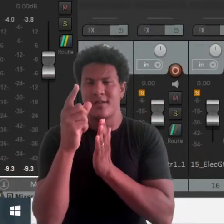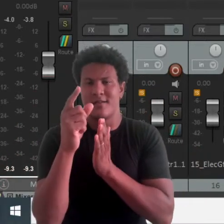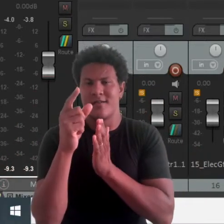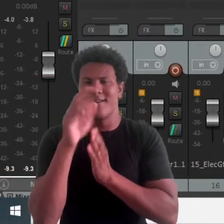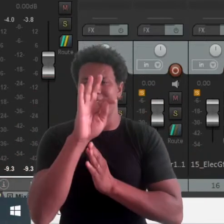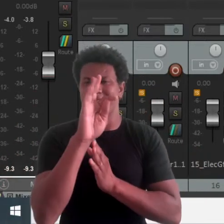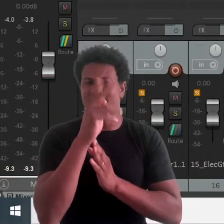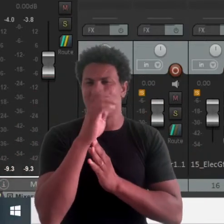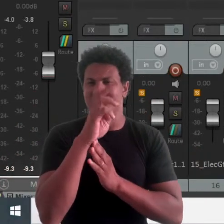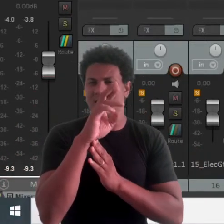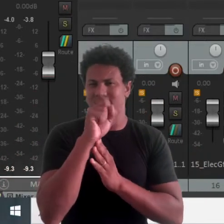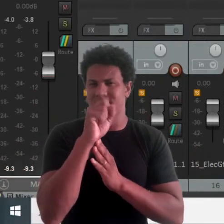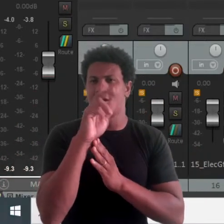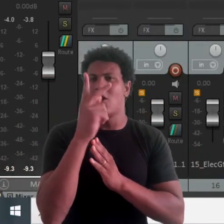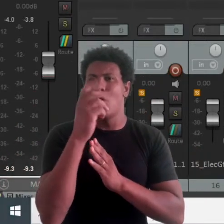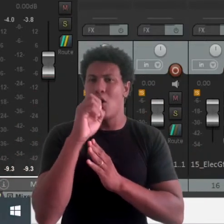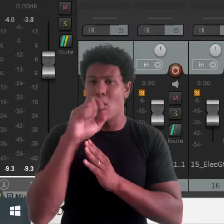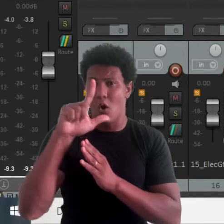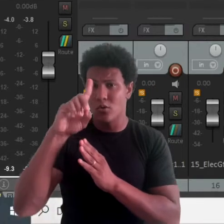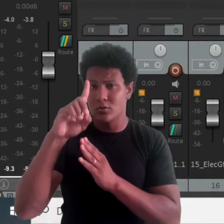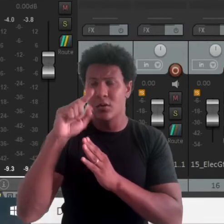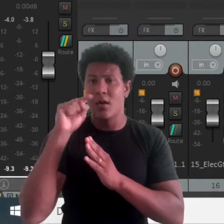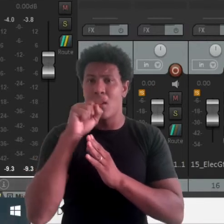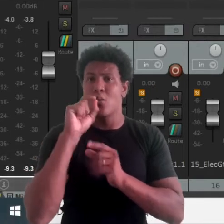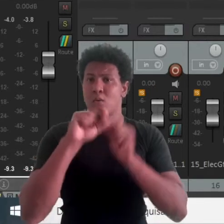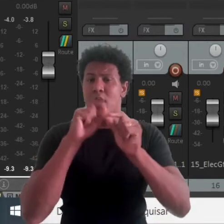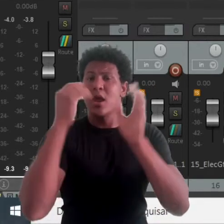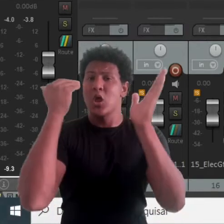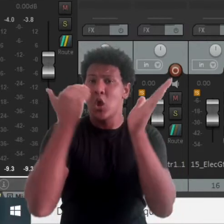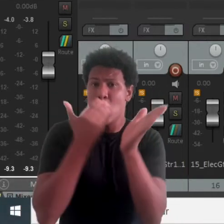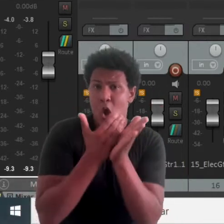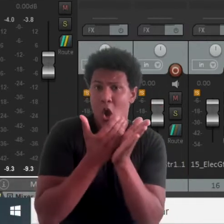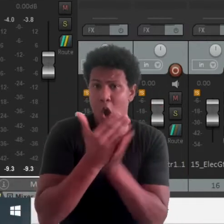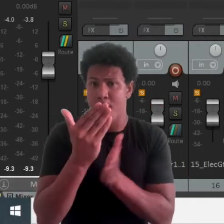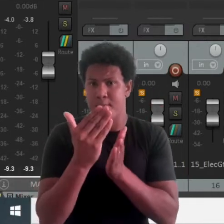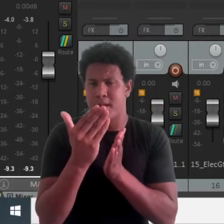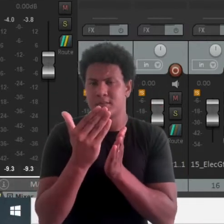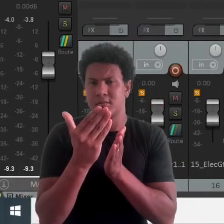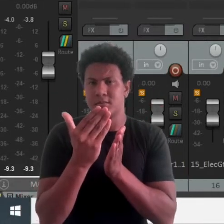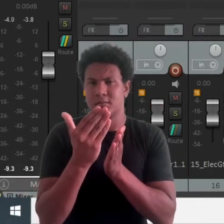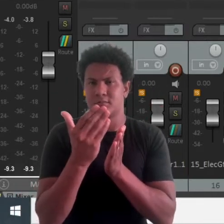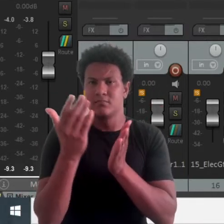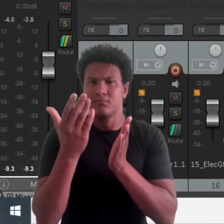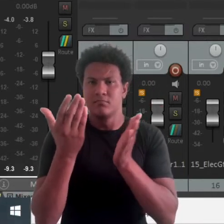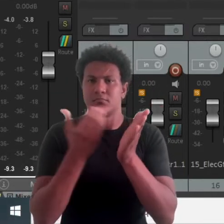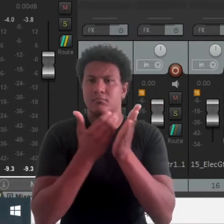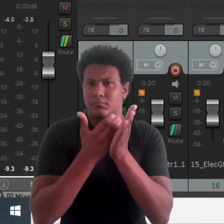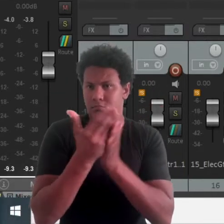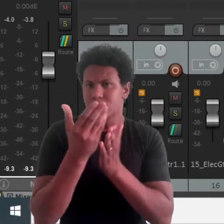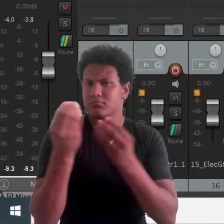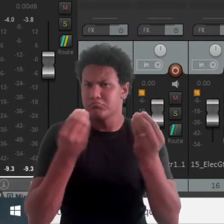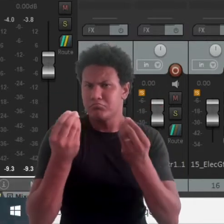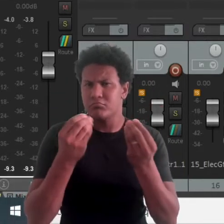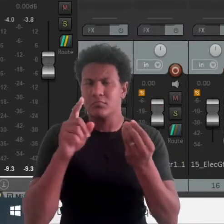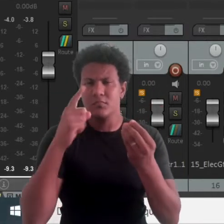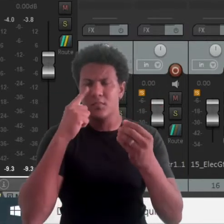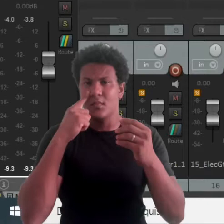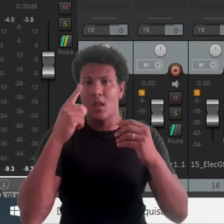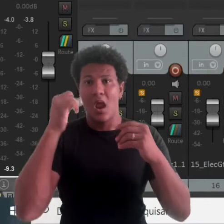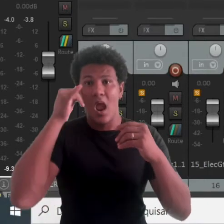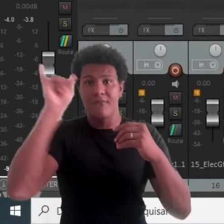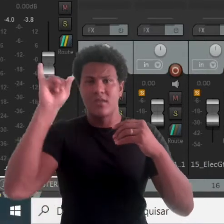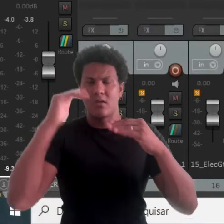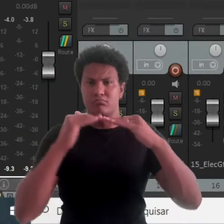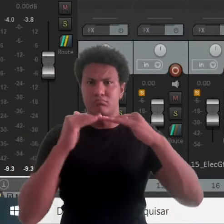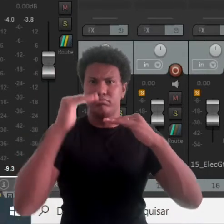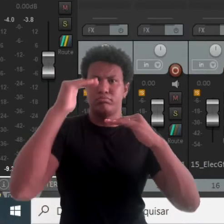comece a não deixar passar esse pico, esse transiente que a gente chama, né? Esse pico que sempre está subindo demais.